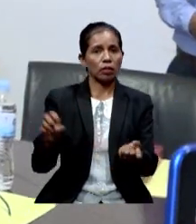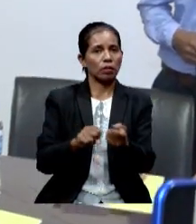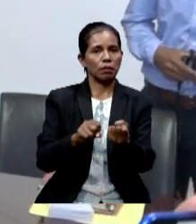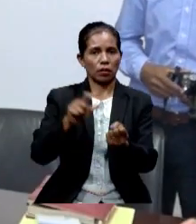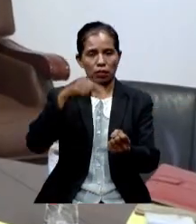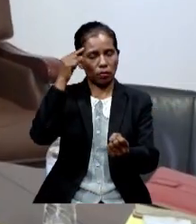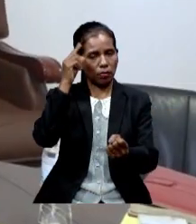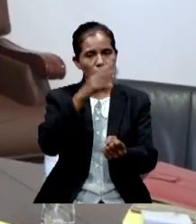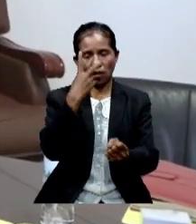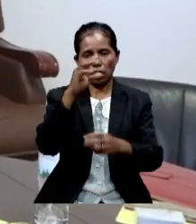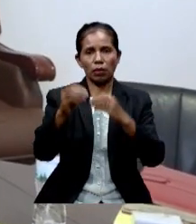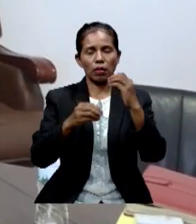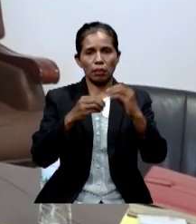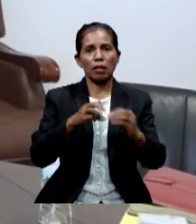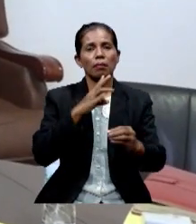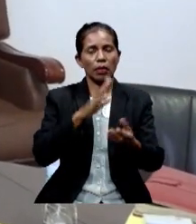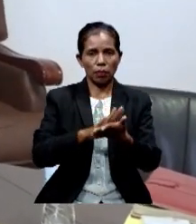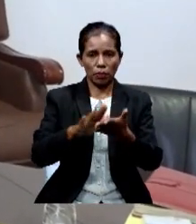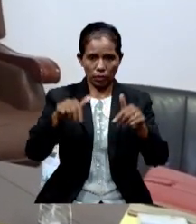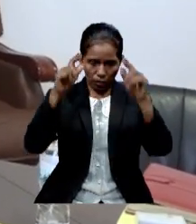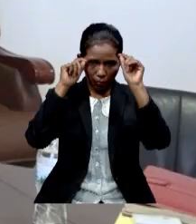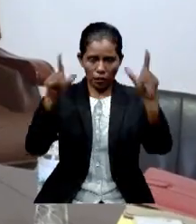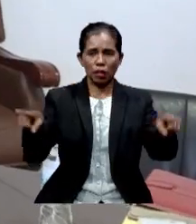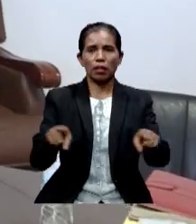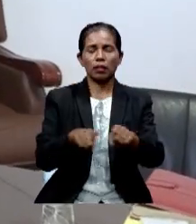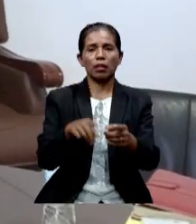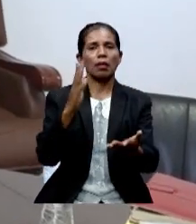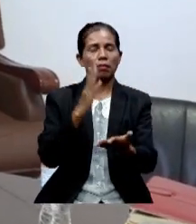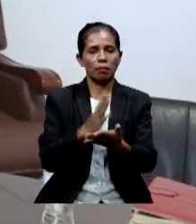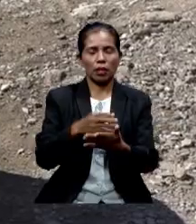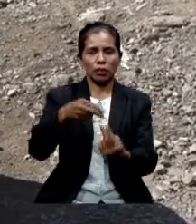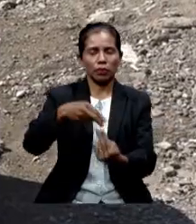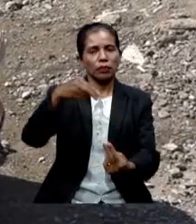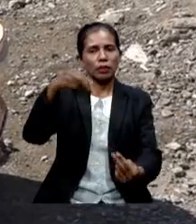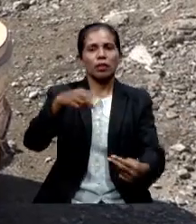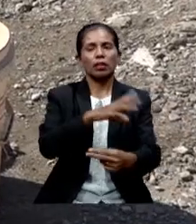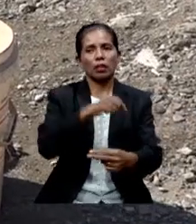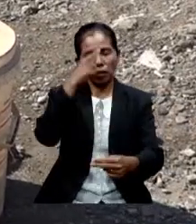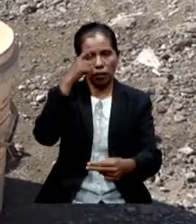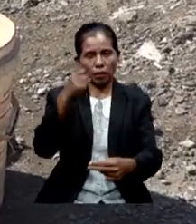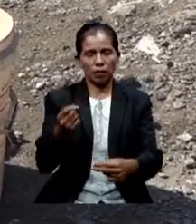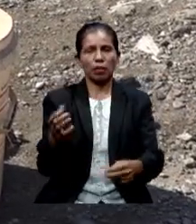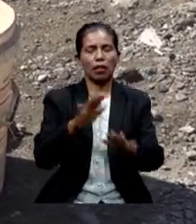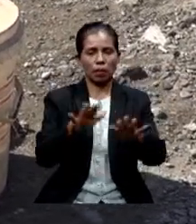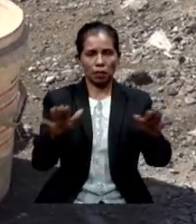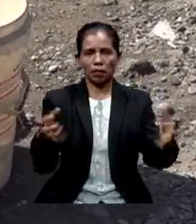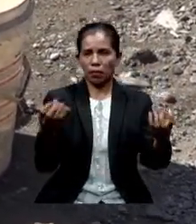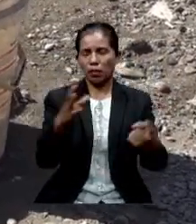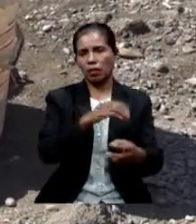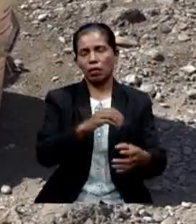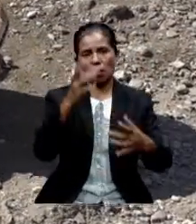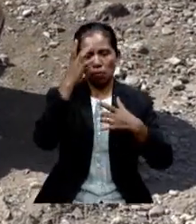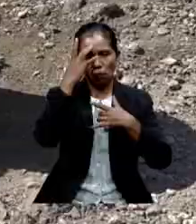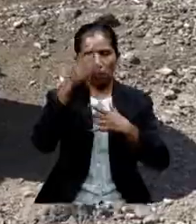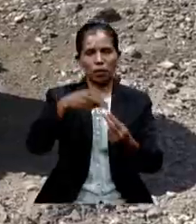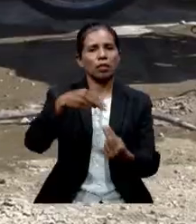resolve problema Bee Moos ia Timor-Leste hanesan parte ida tu combate malnutrisaun tamba durante ne labarek barak sofre